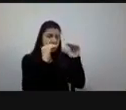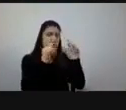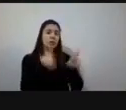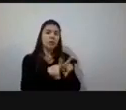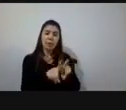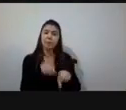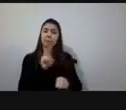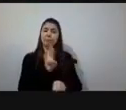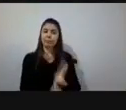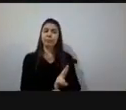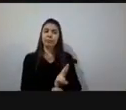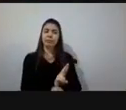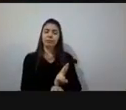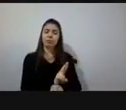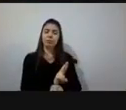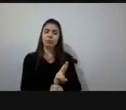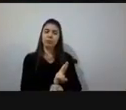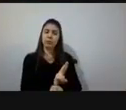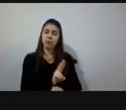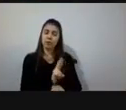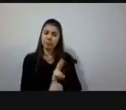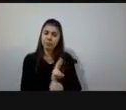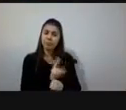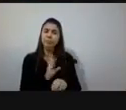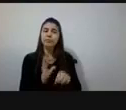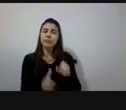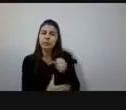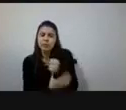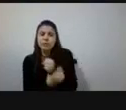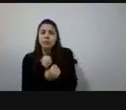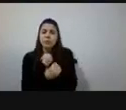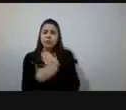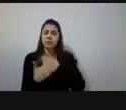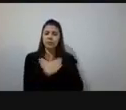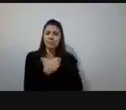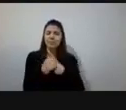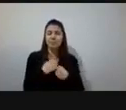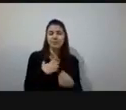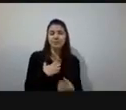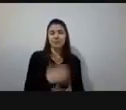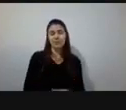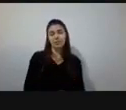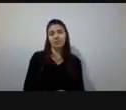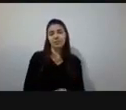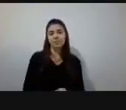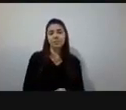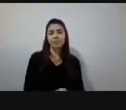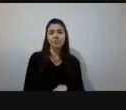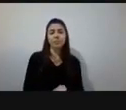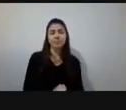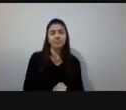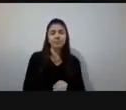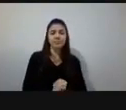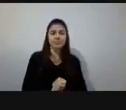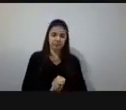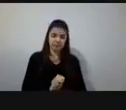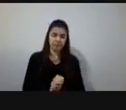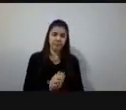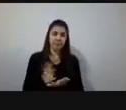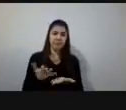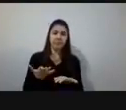crédito nas questões que foram trazidas à tona por ela, né? É um princípio aí de alteridade